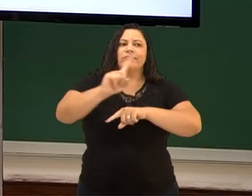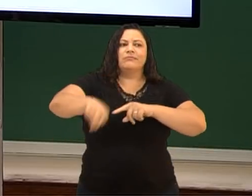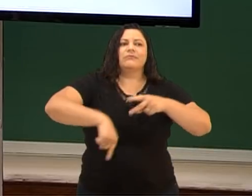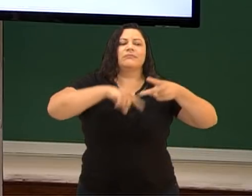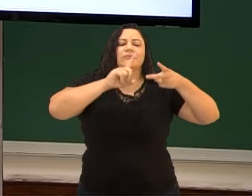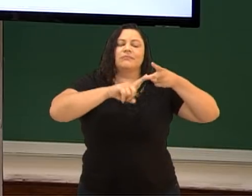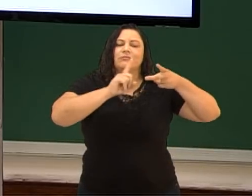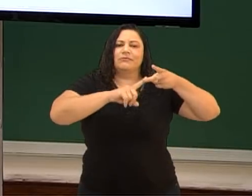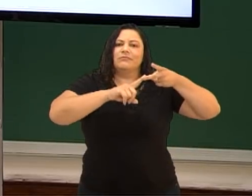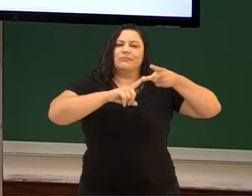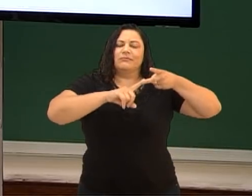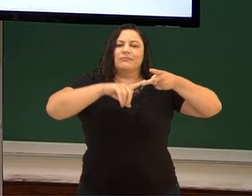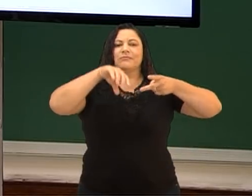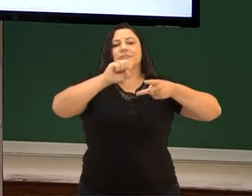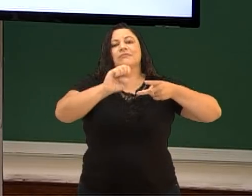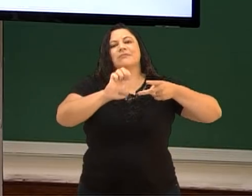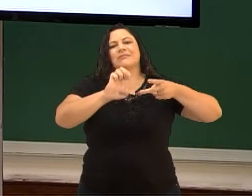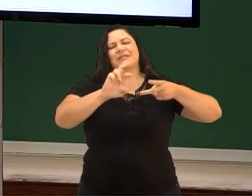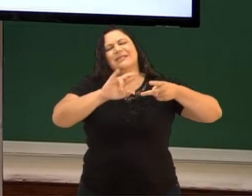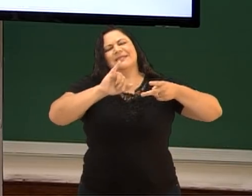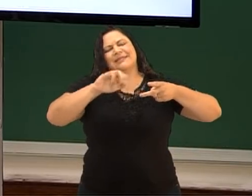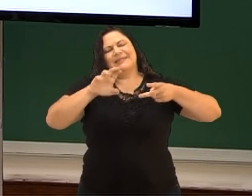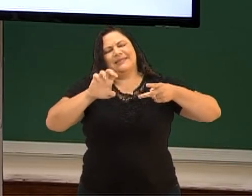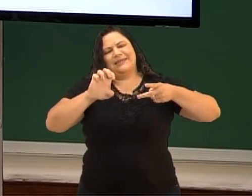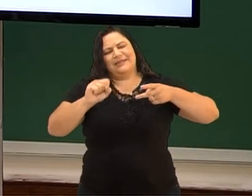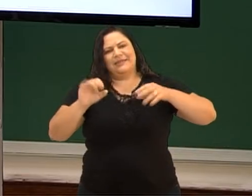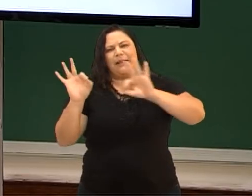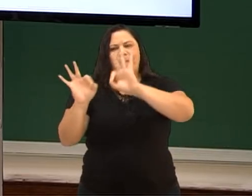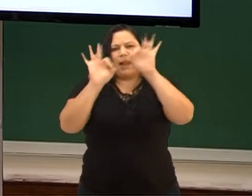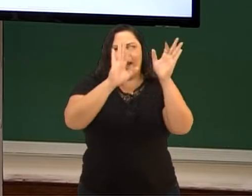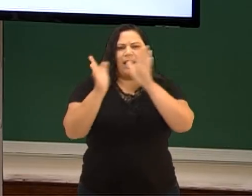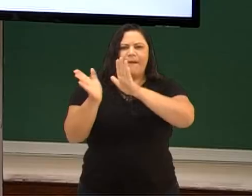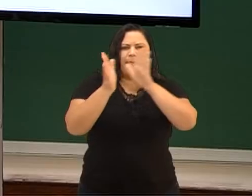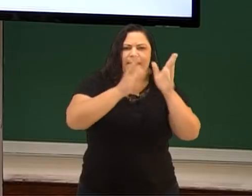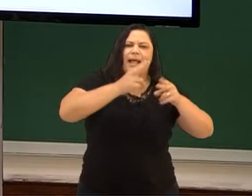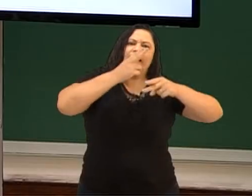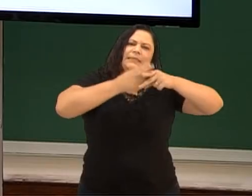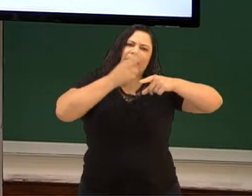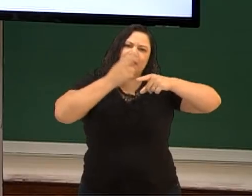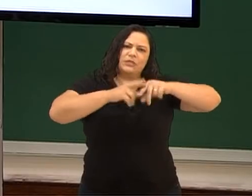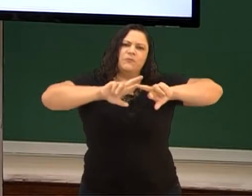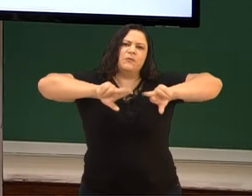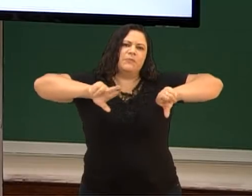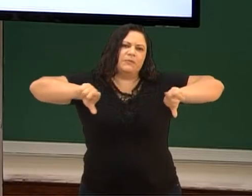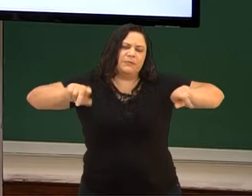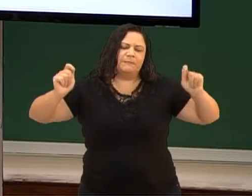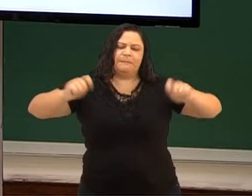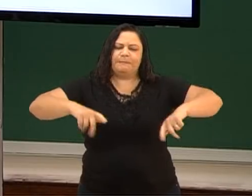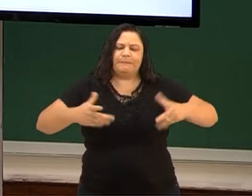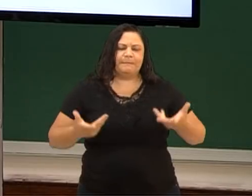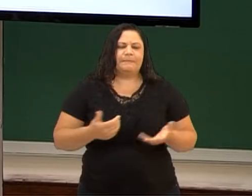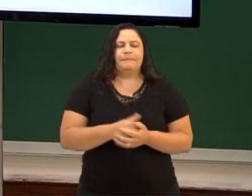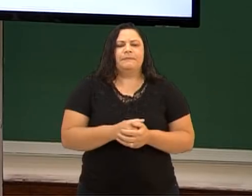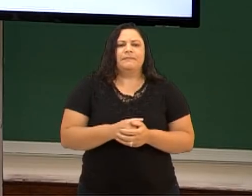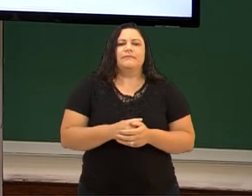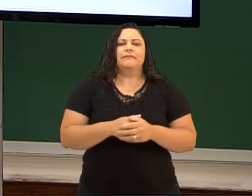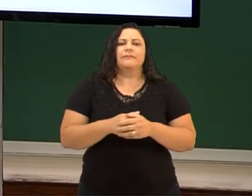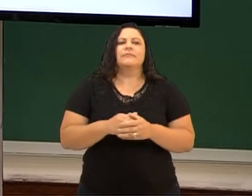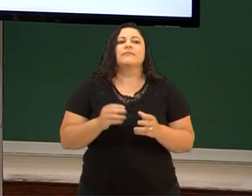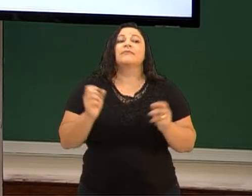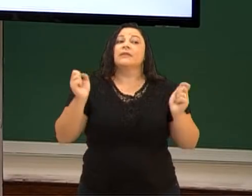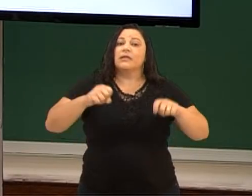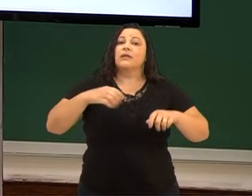apareceu na listagem da professora foi séries. E ele achou que 10 alunos, dos 30 que ela tem, gostam de